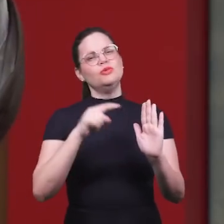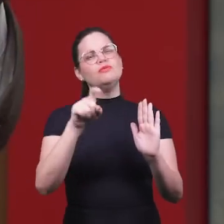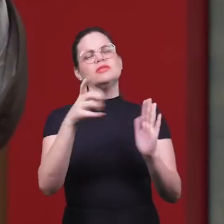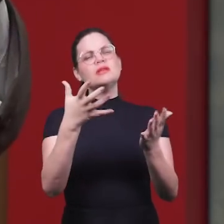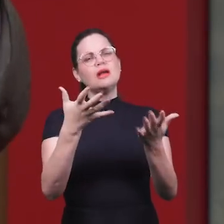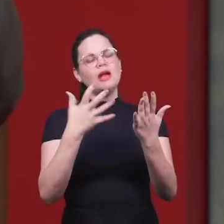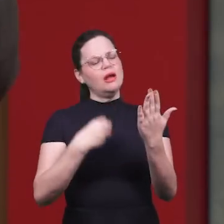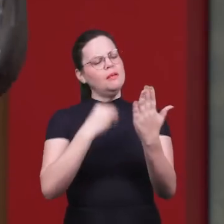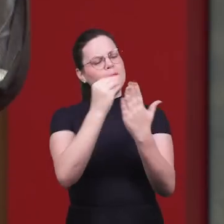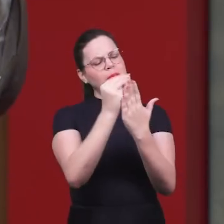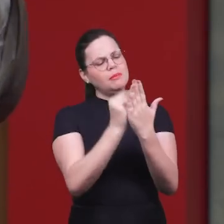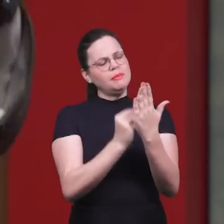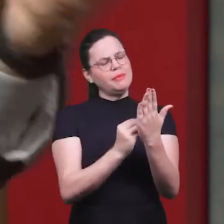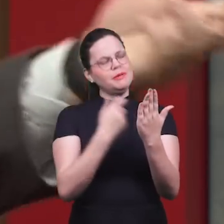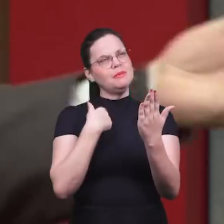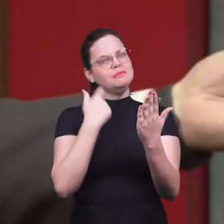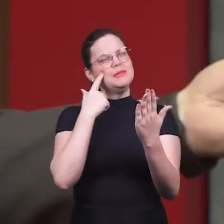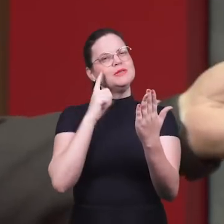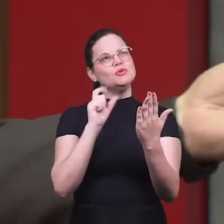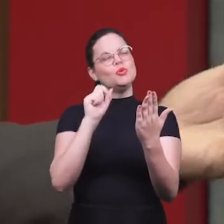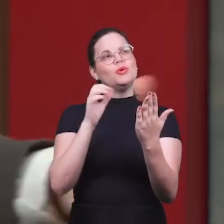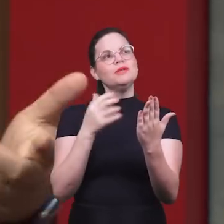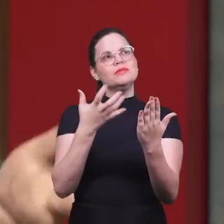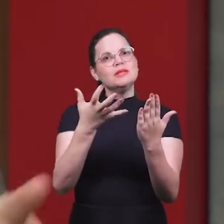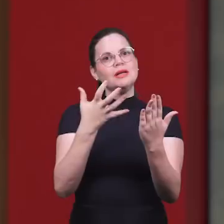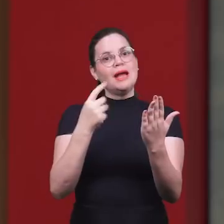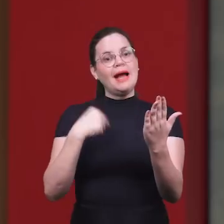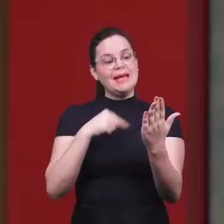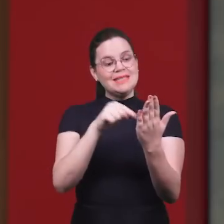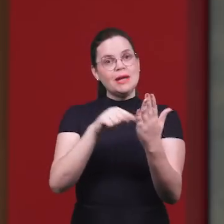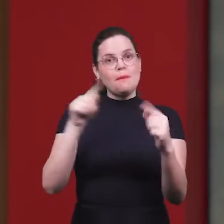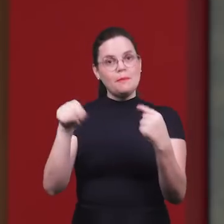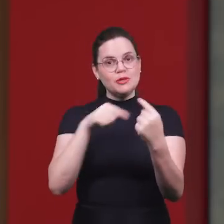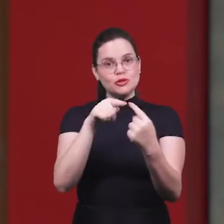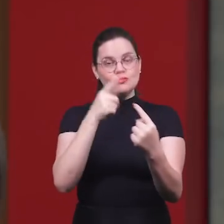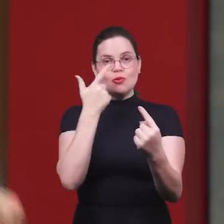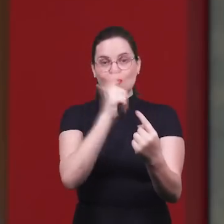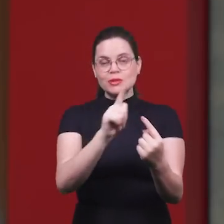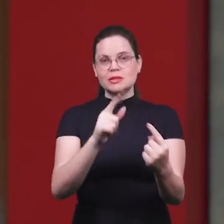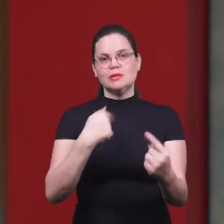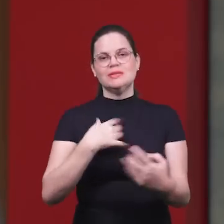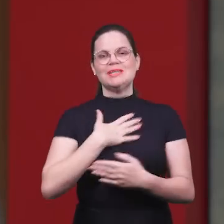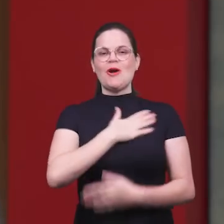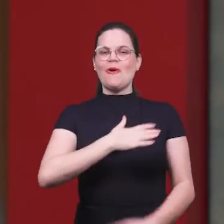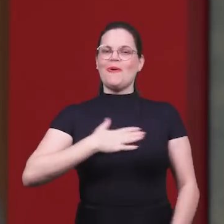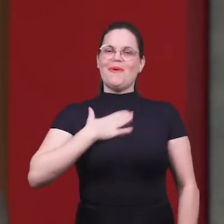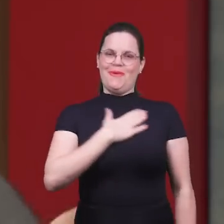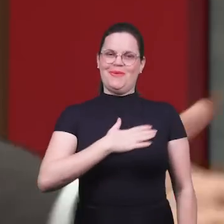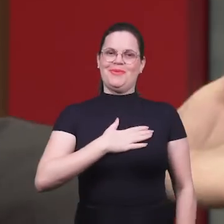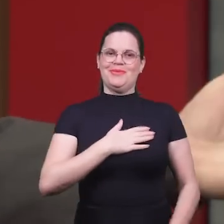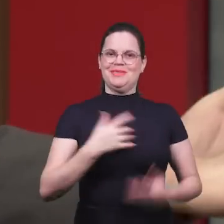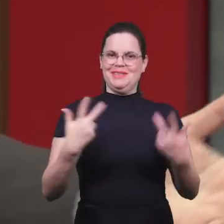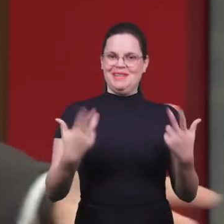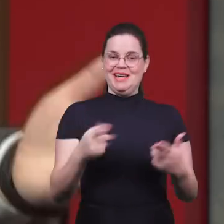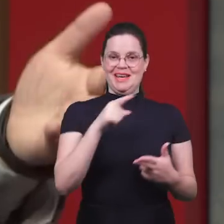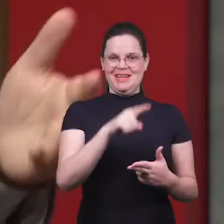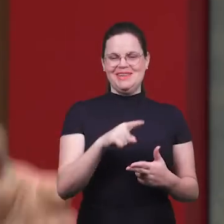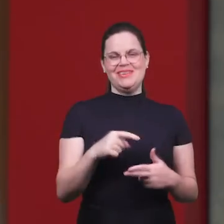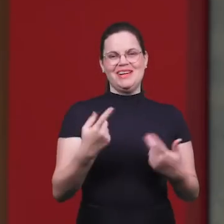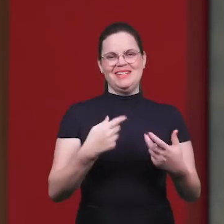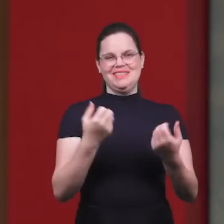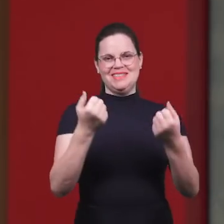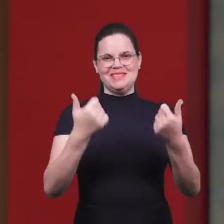quer. E quando você chega lá, você está realizado, você tem sucesso. No caso da Isabelle, ela fez a oração de Davi, né? Que eu